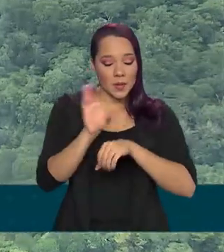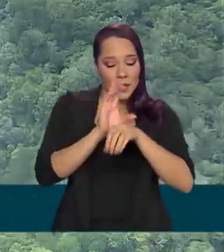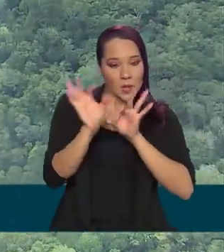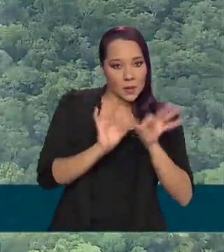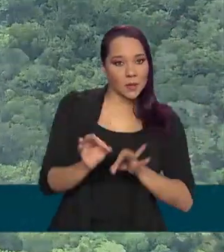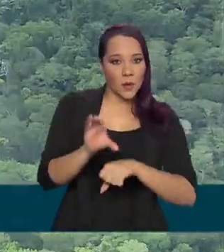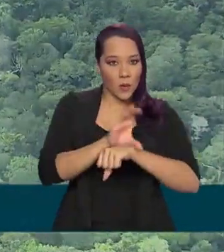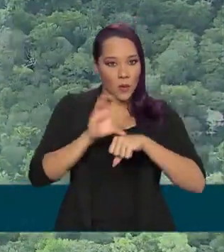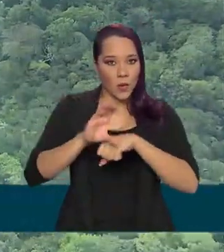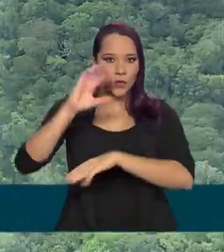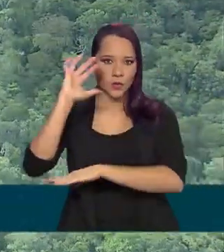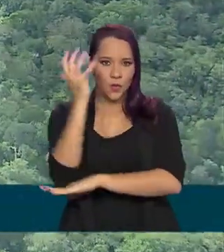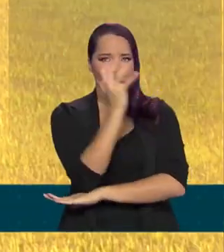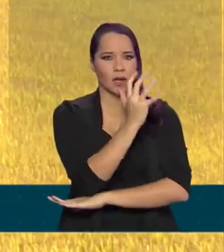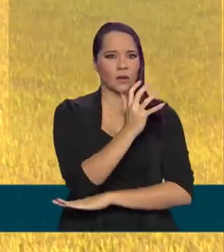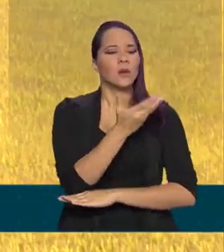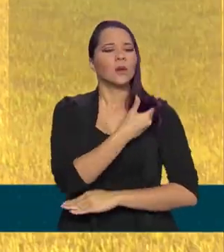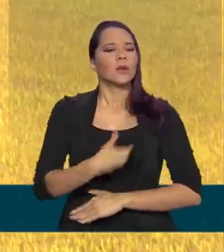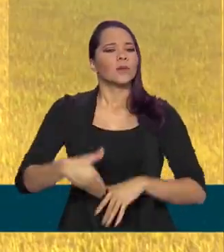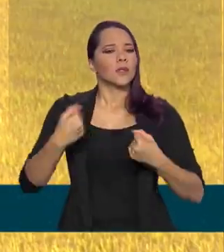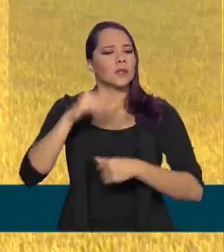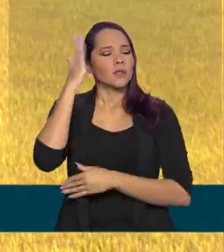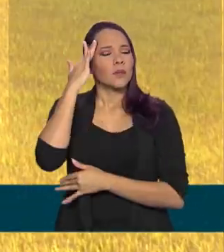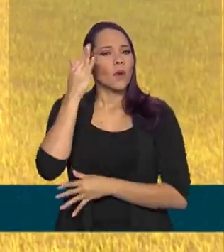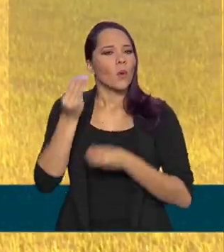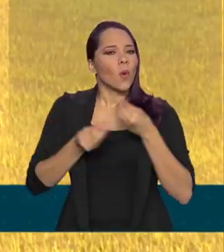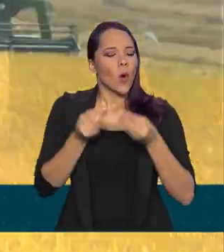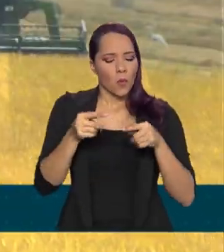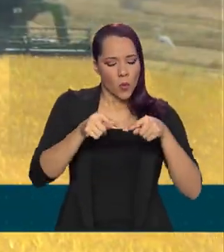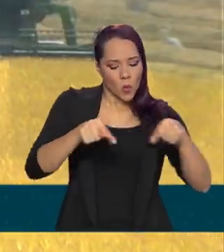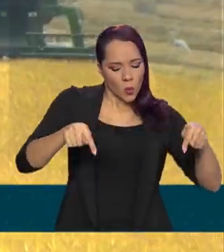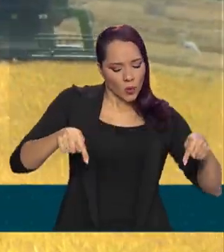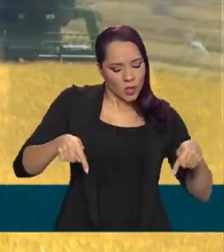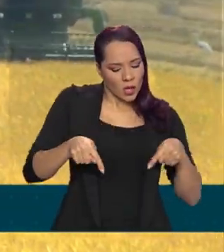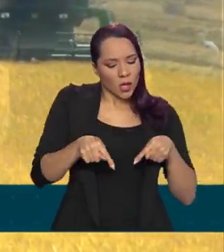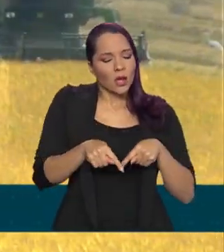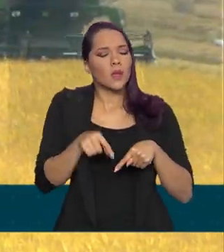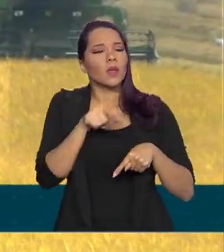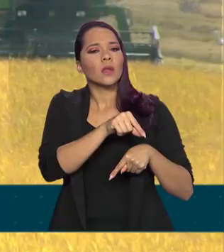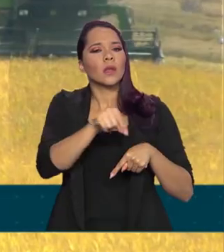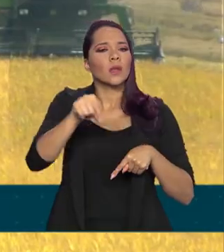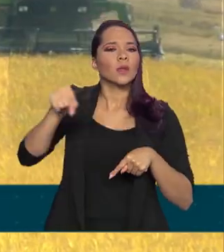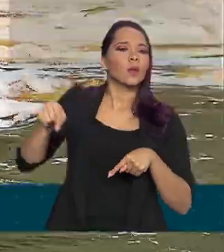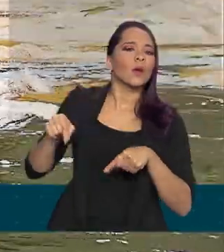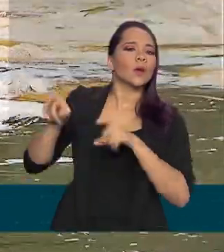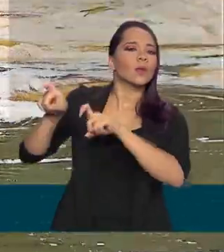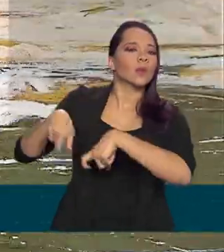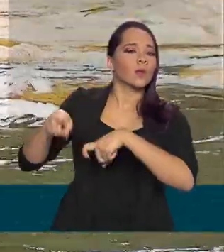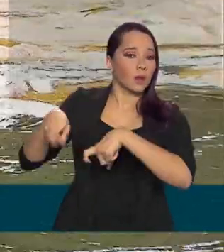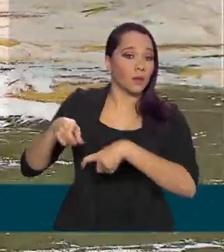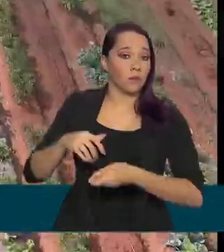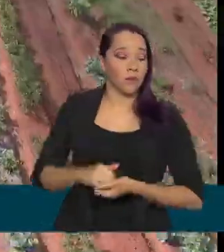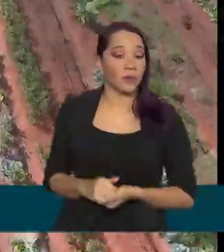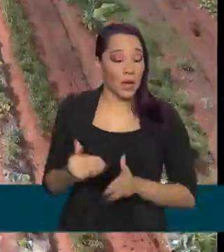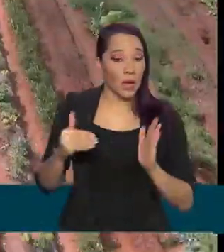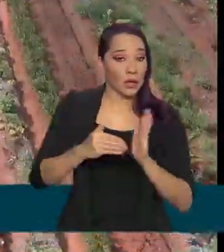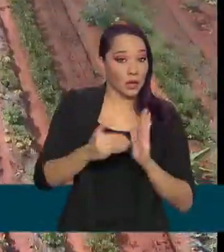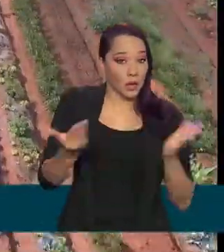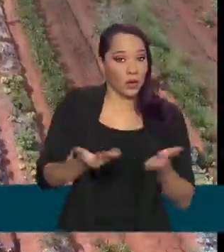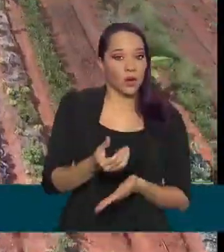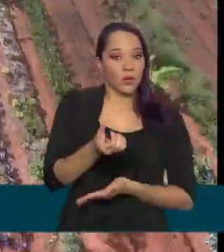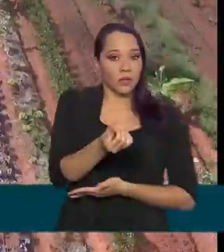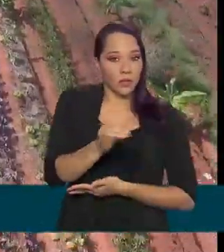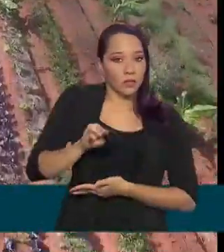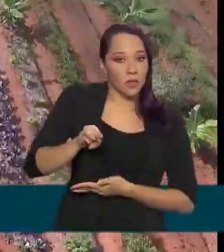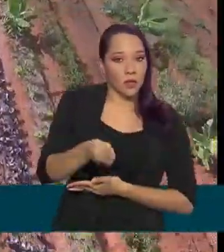Florestal, o governo precisa saber como é ocupado o território brasileiro no campo. Até agora, 6